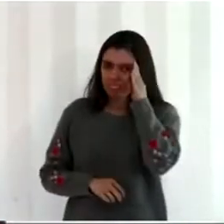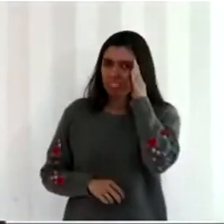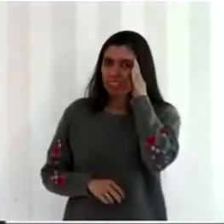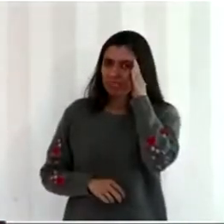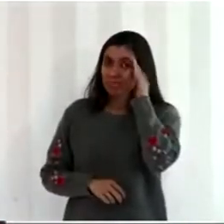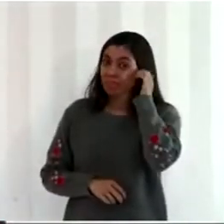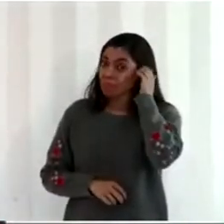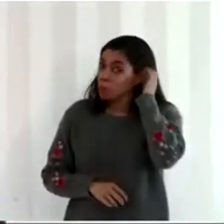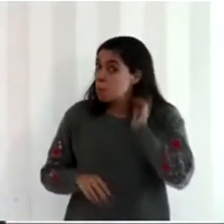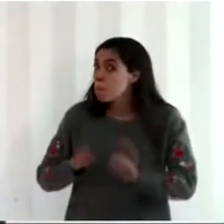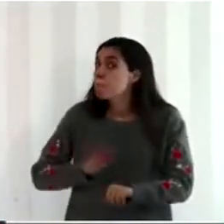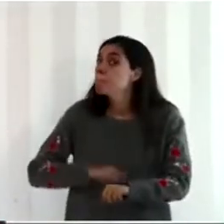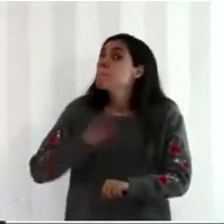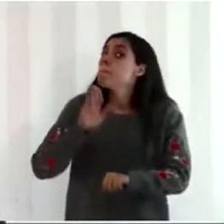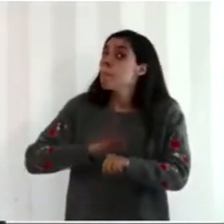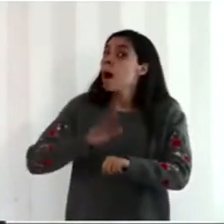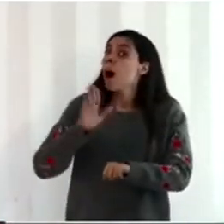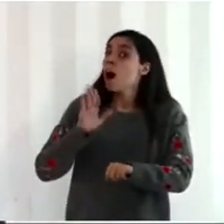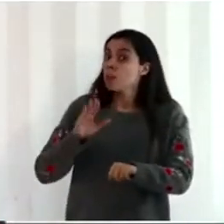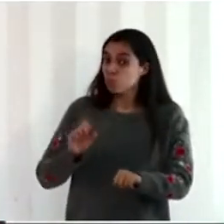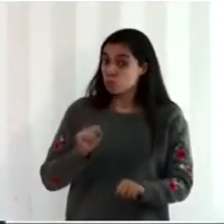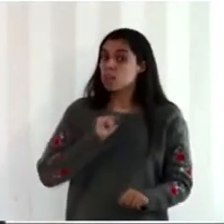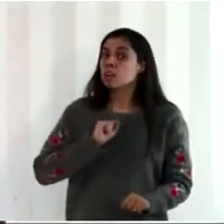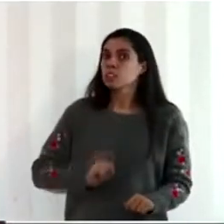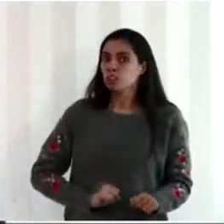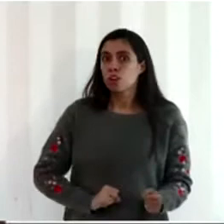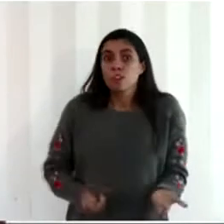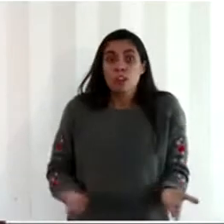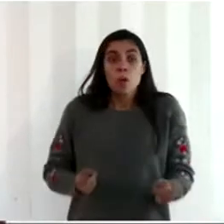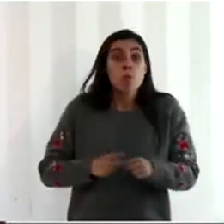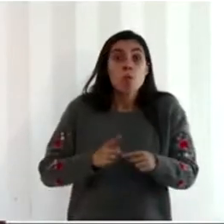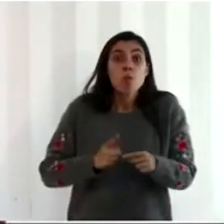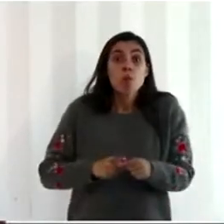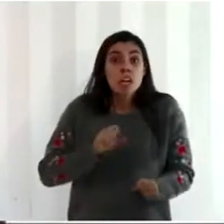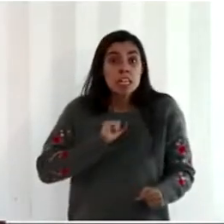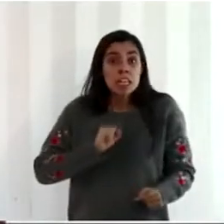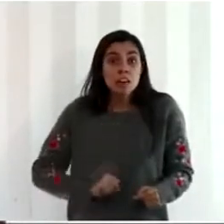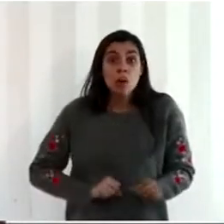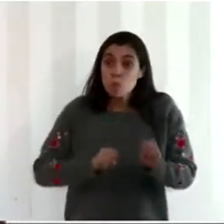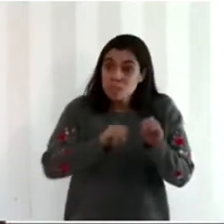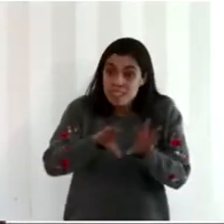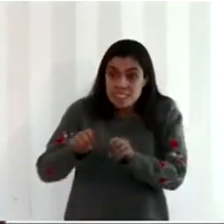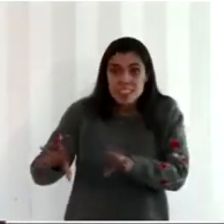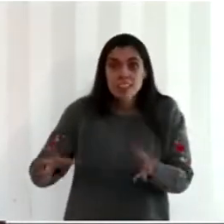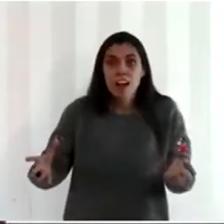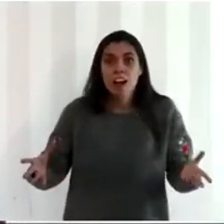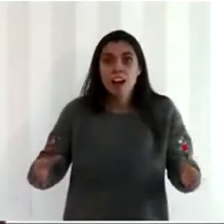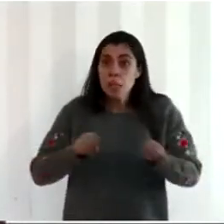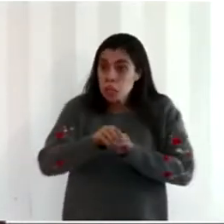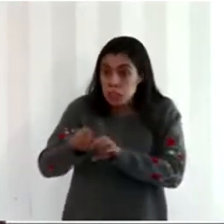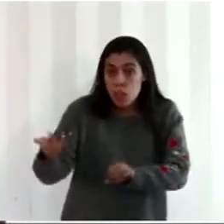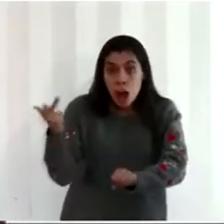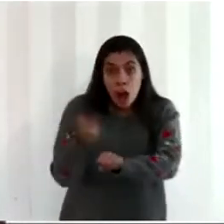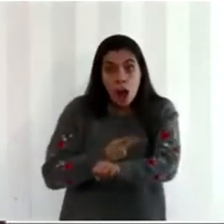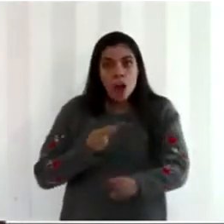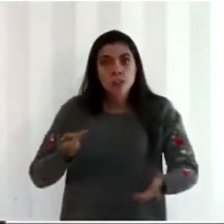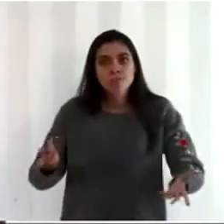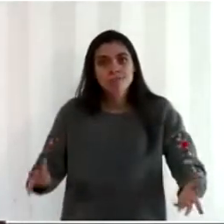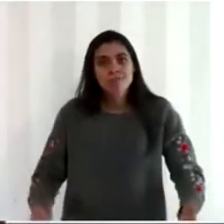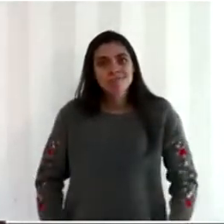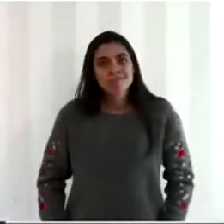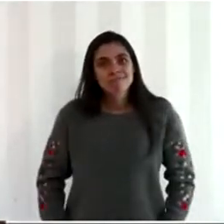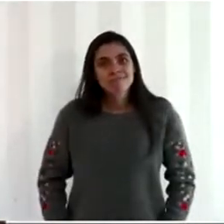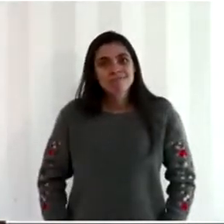líderes. Ele está falando com os sacerdotes que estavam sempre ali oficiando, servindo ao Senhor, diante do Senhor, no altar